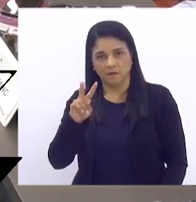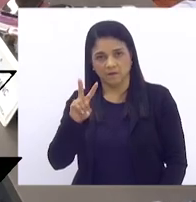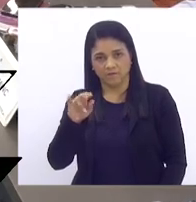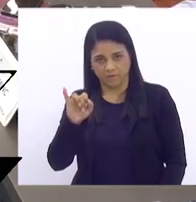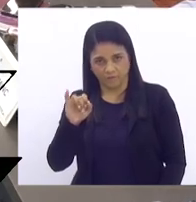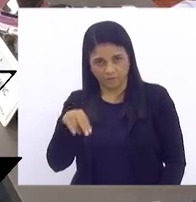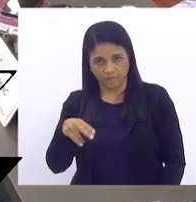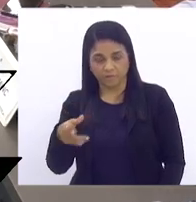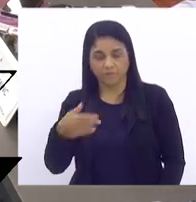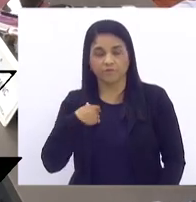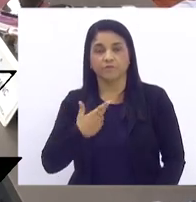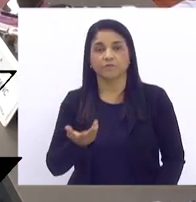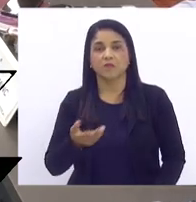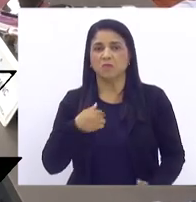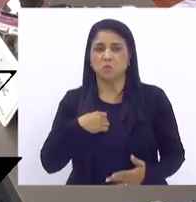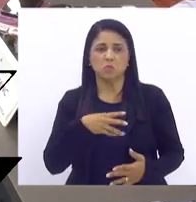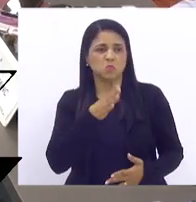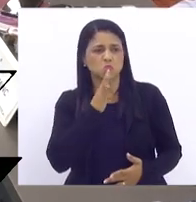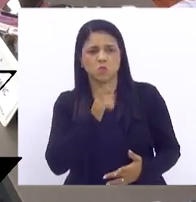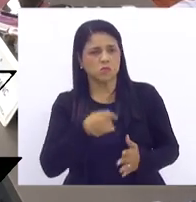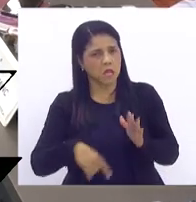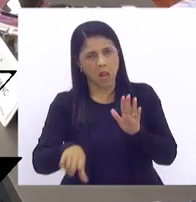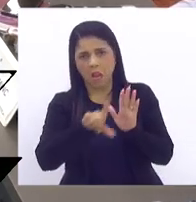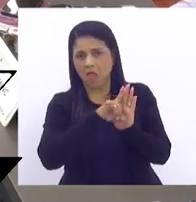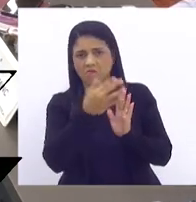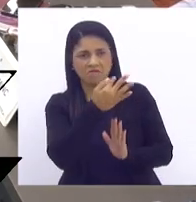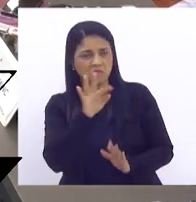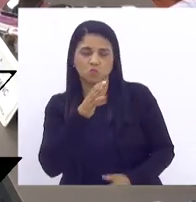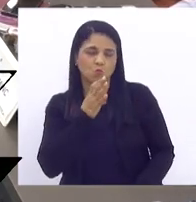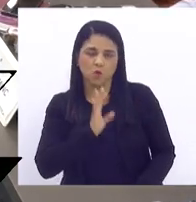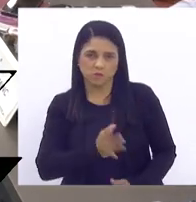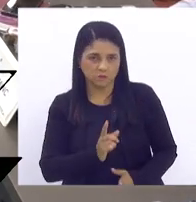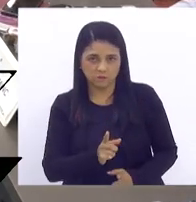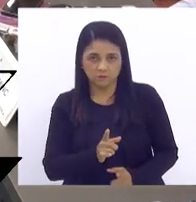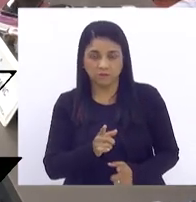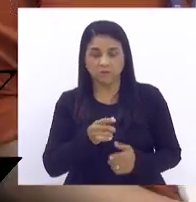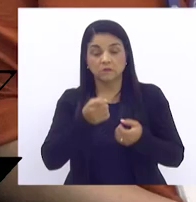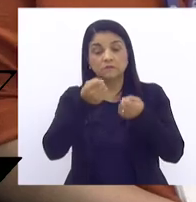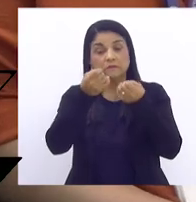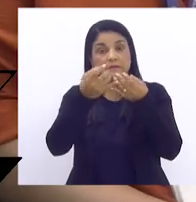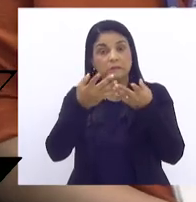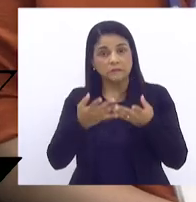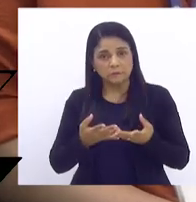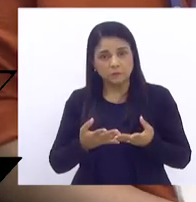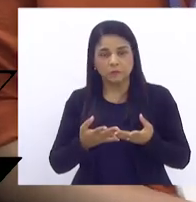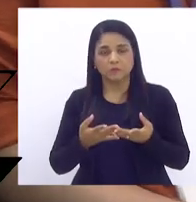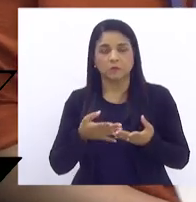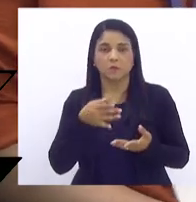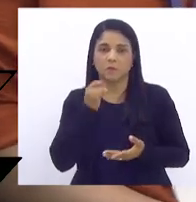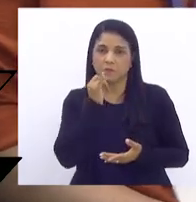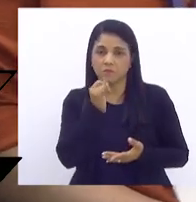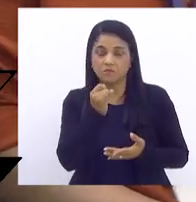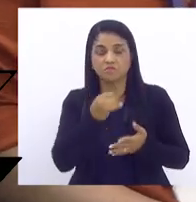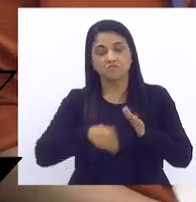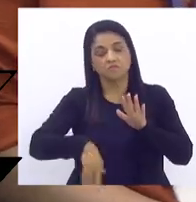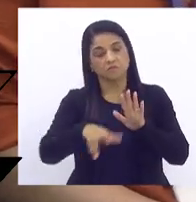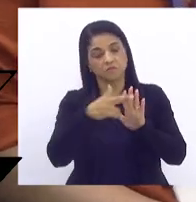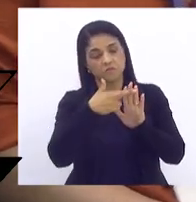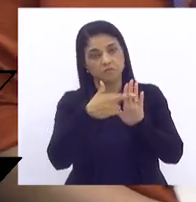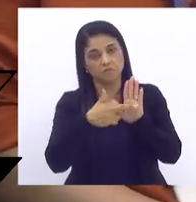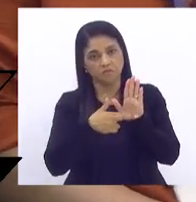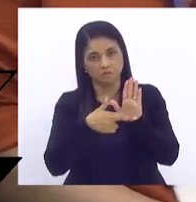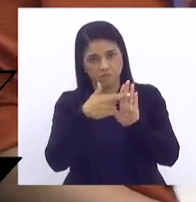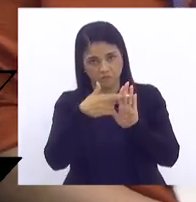não conhecia essa lei federal que Vossa Excelência, né, busca regulamentar com essa